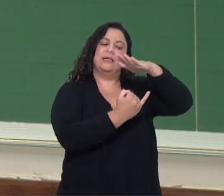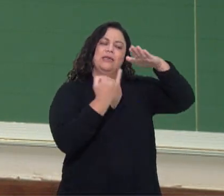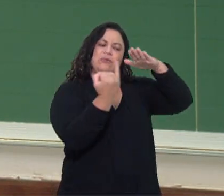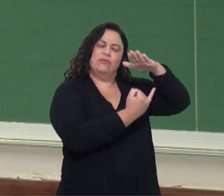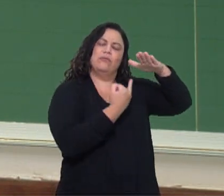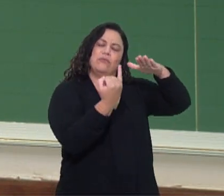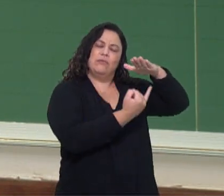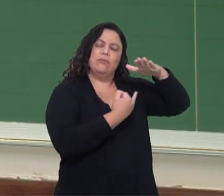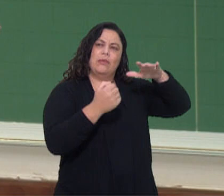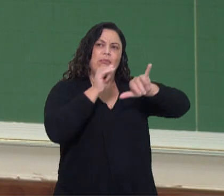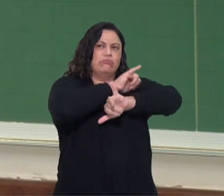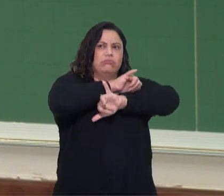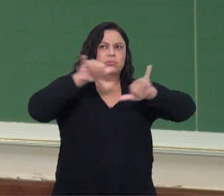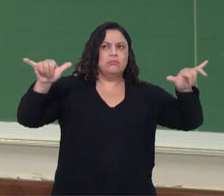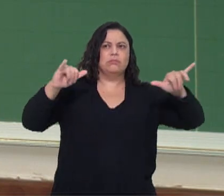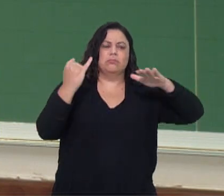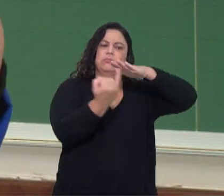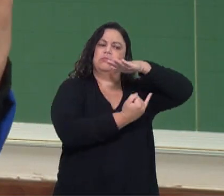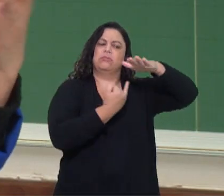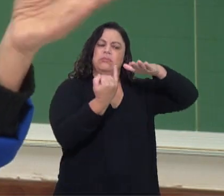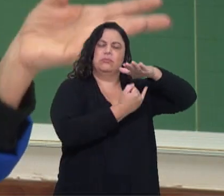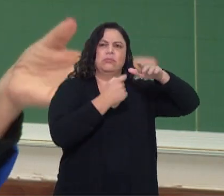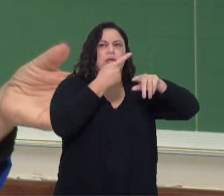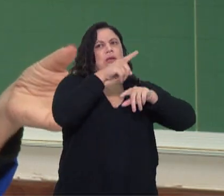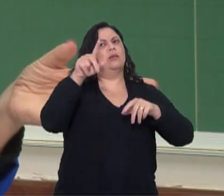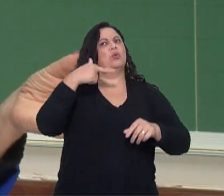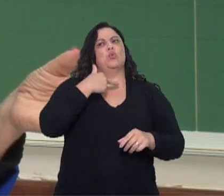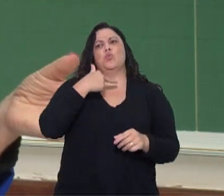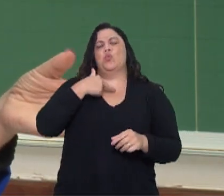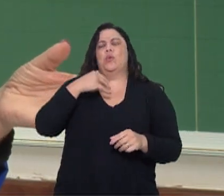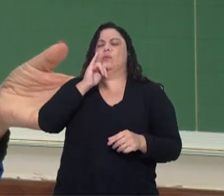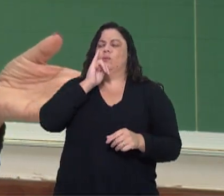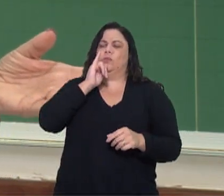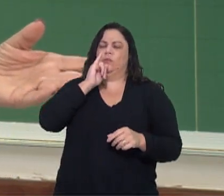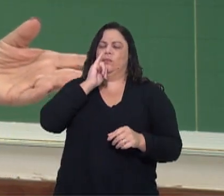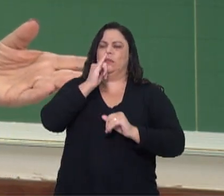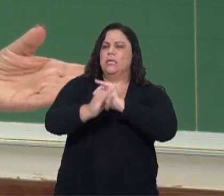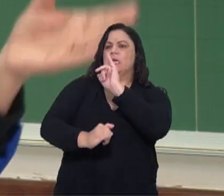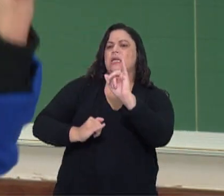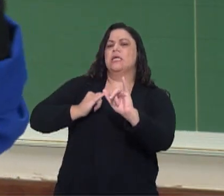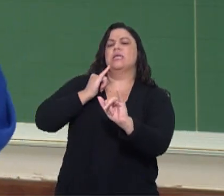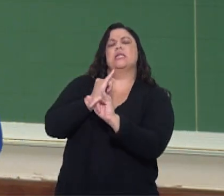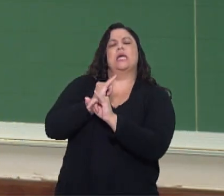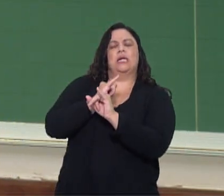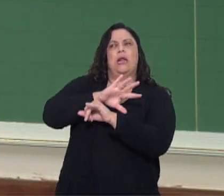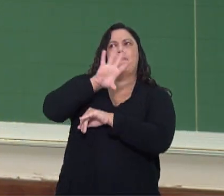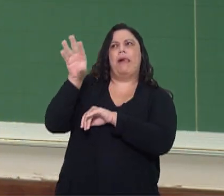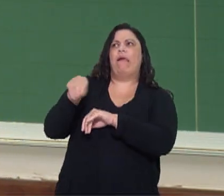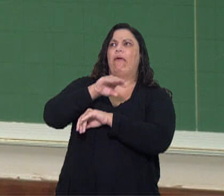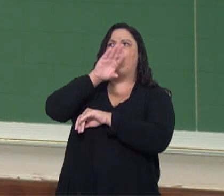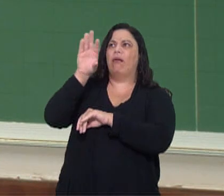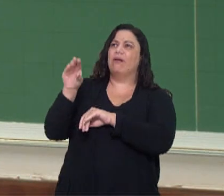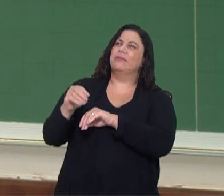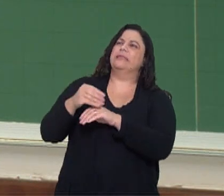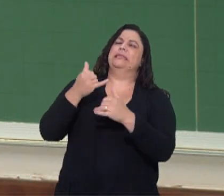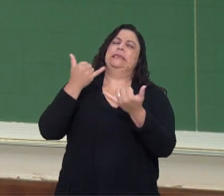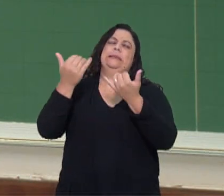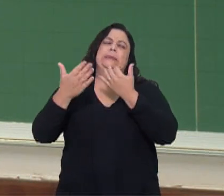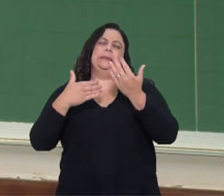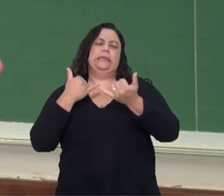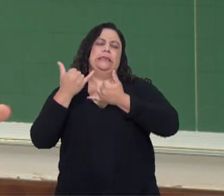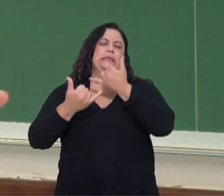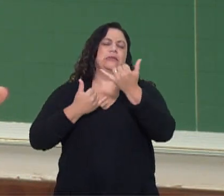formal, eu não posso colocar uma linguagem, aquela que eu converso na internet, por exemplo, ao escrever uma notícia. Então, ela é uma linguagem mais formal. Ela